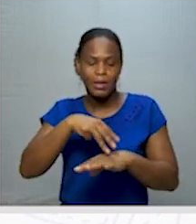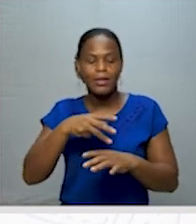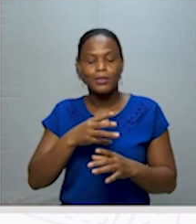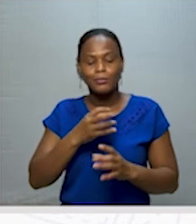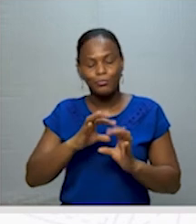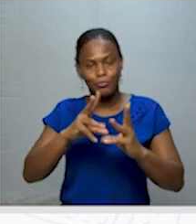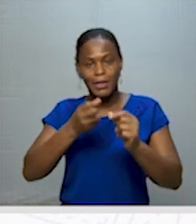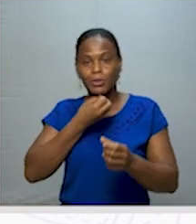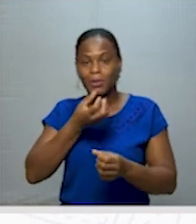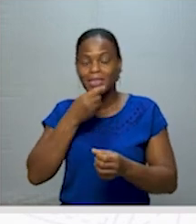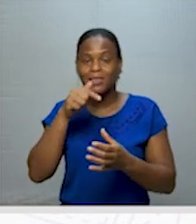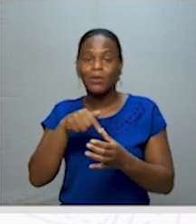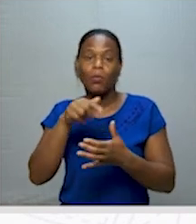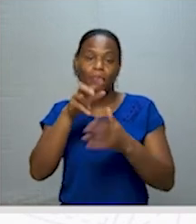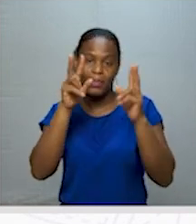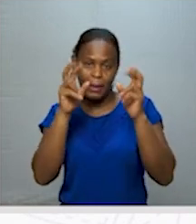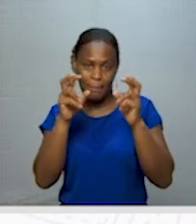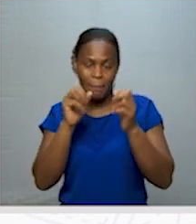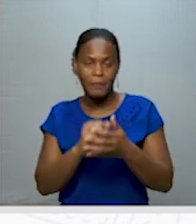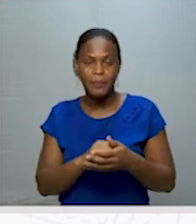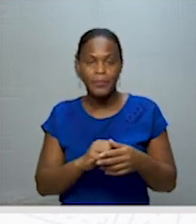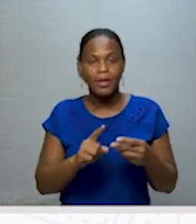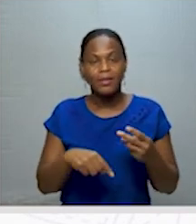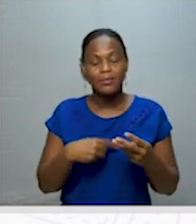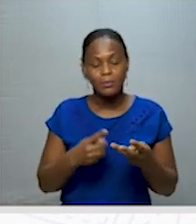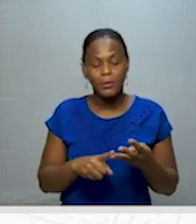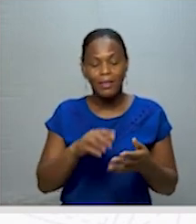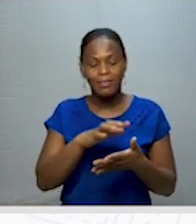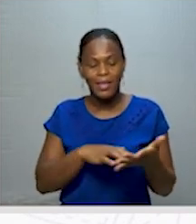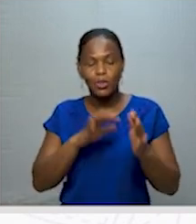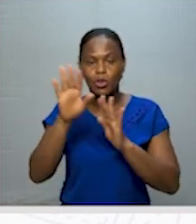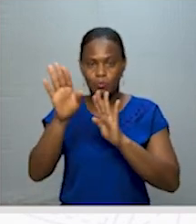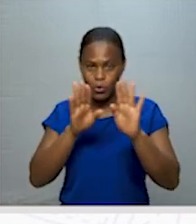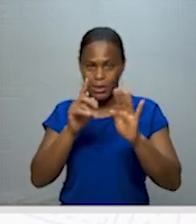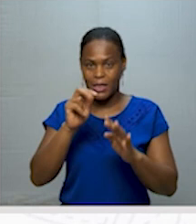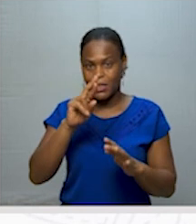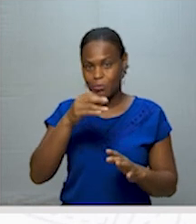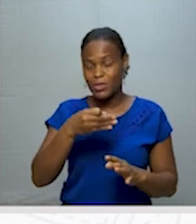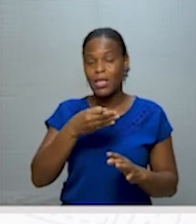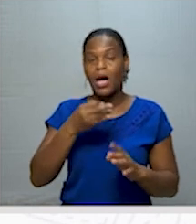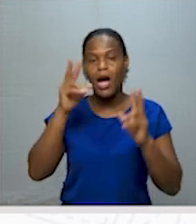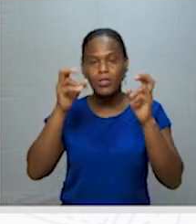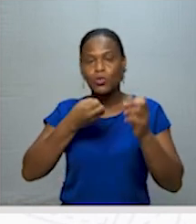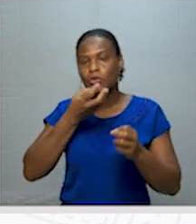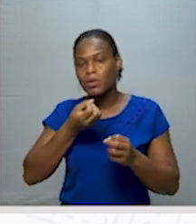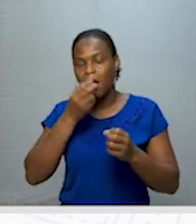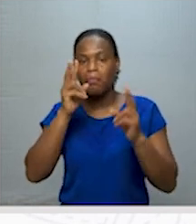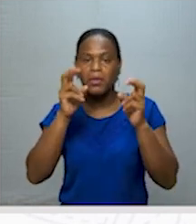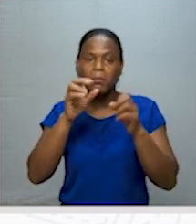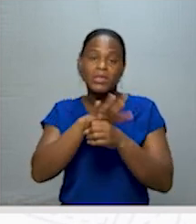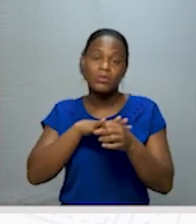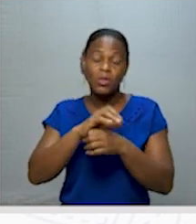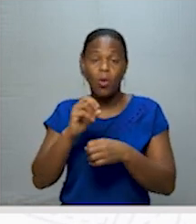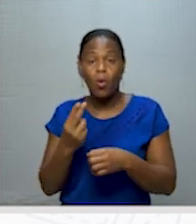uma explicação a partir de um tema. Texto expositivo, pretende explicar um assunto, tema,